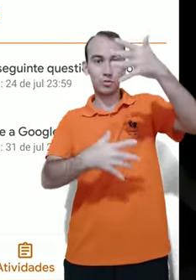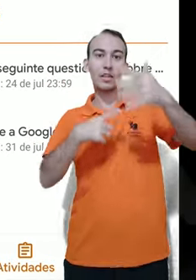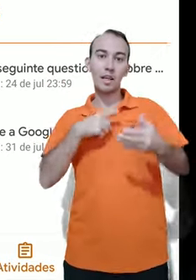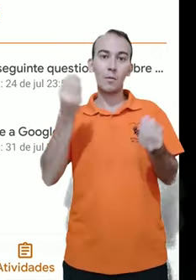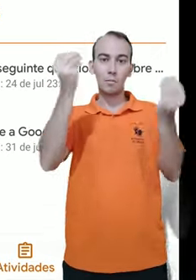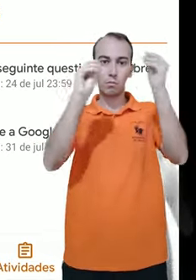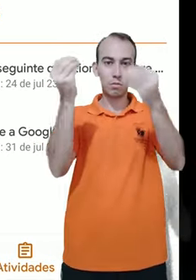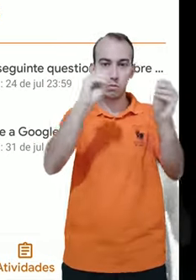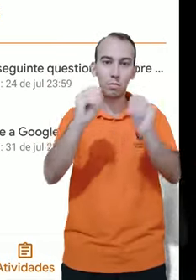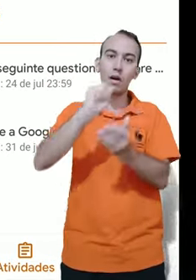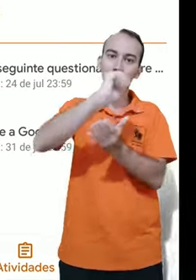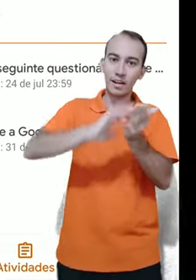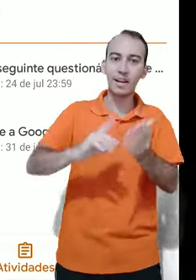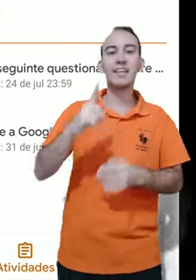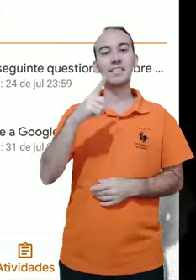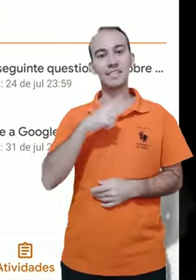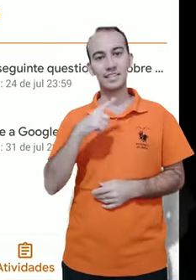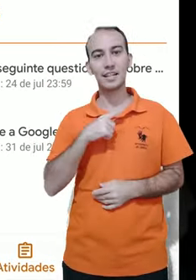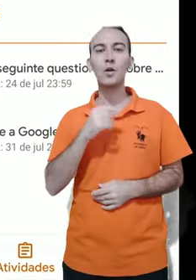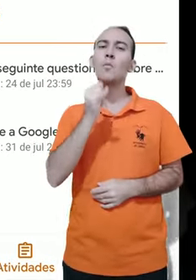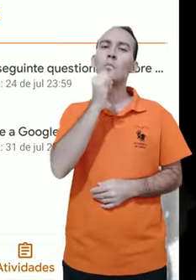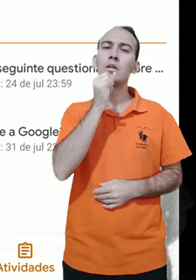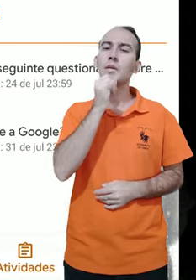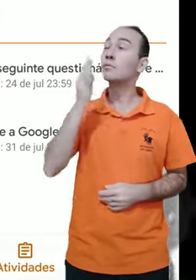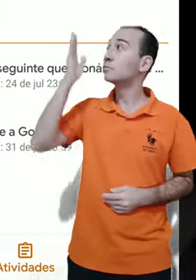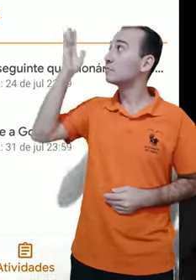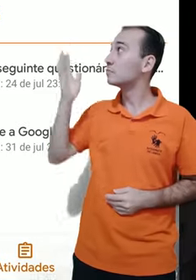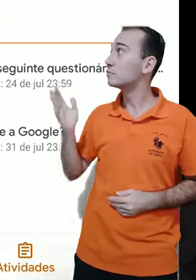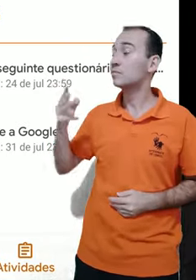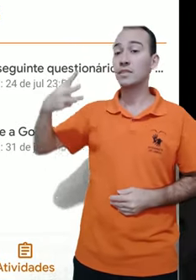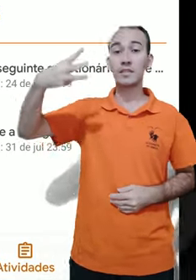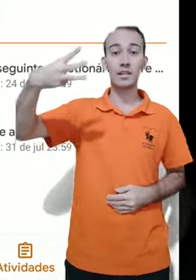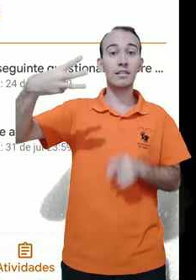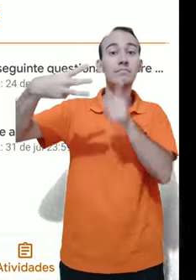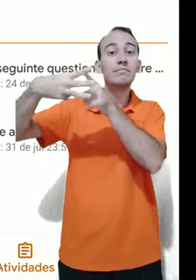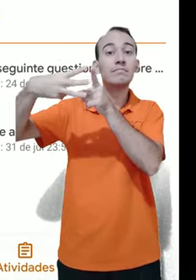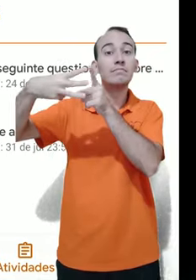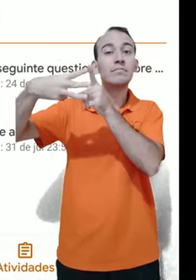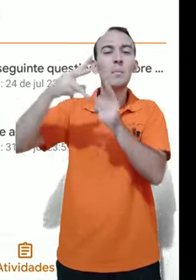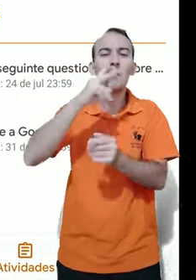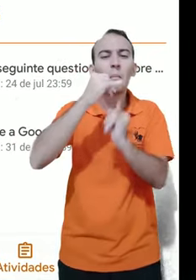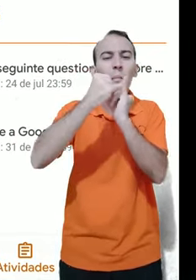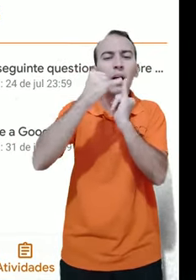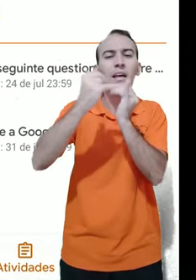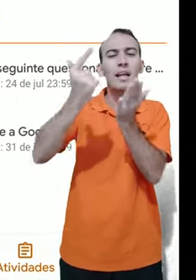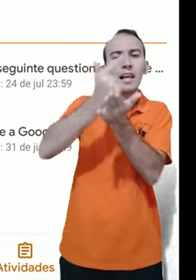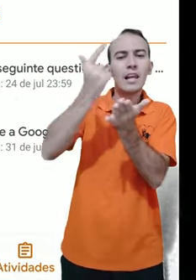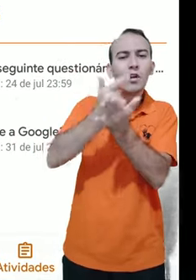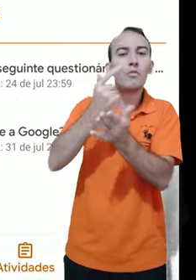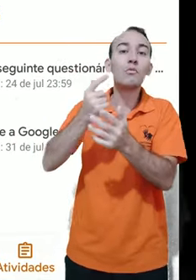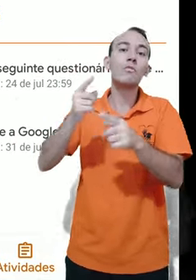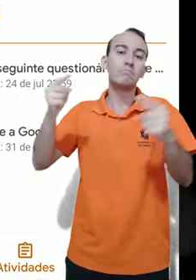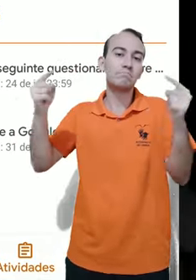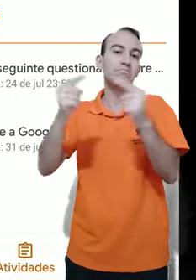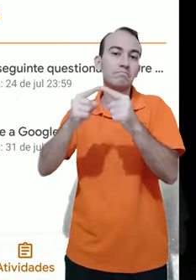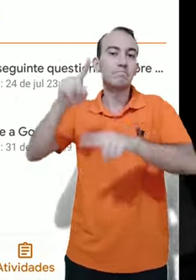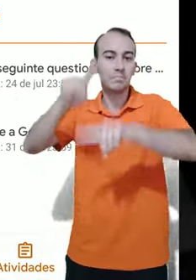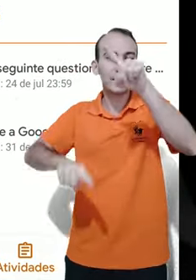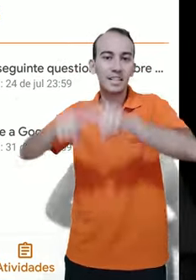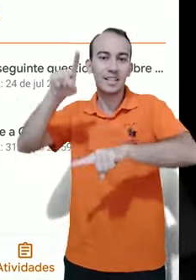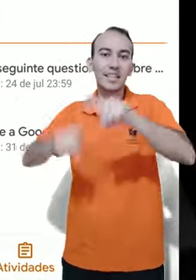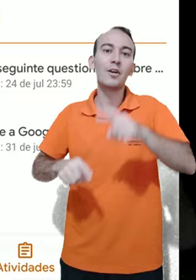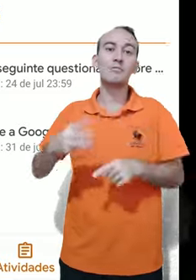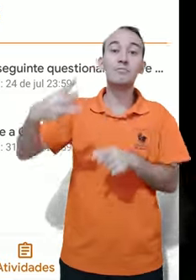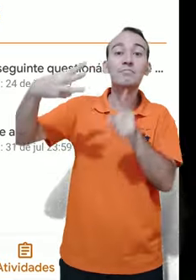classificação este por exemplo que se assemelham livro se refere a material esse outro com a interrogação se refere à